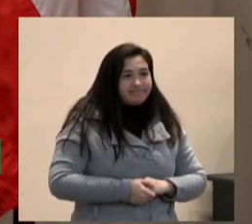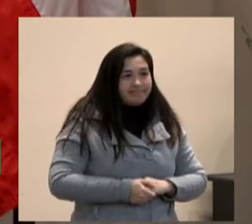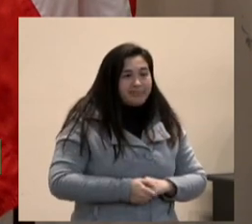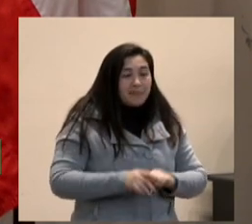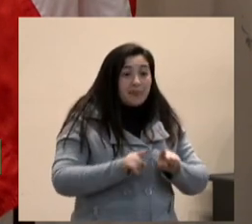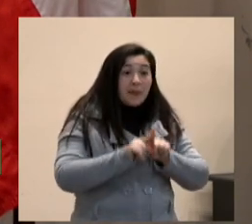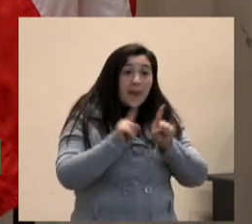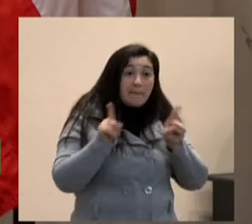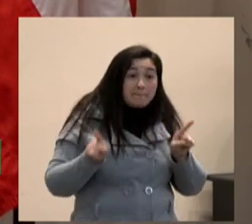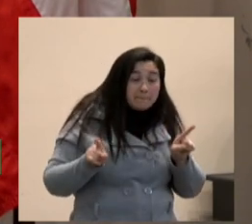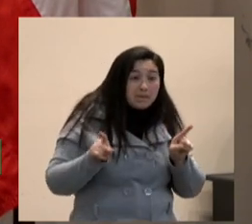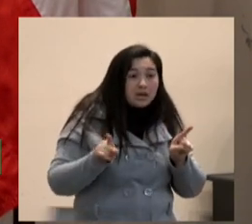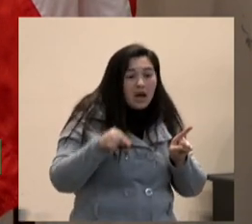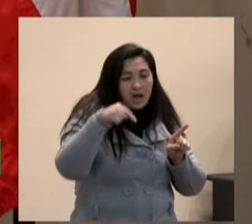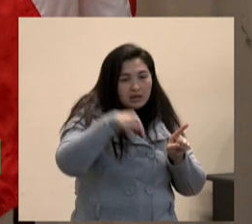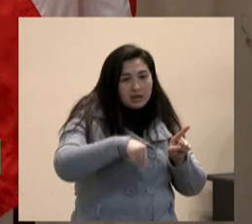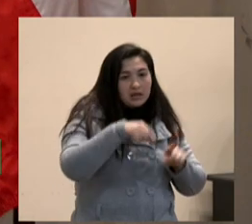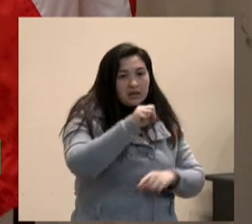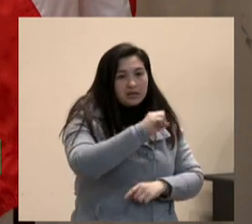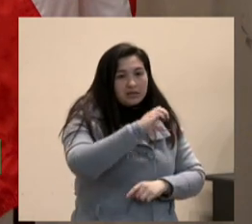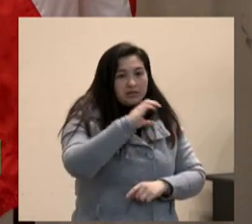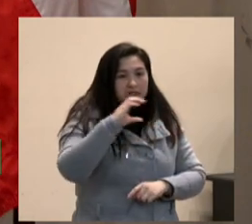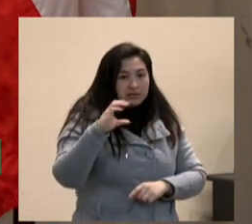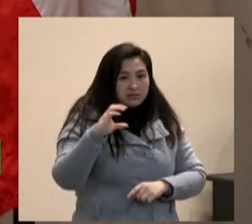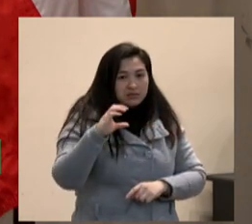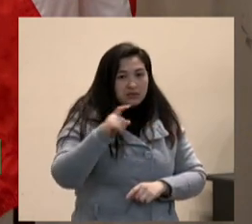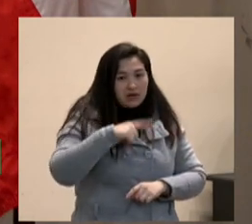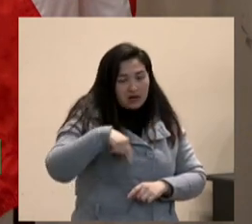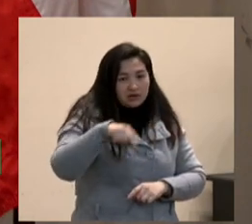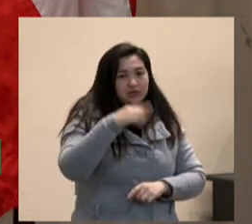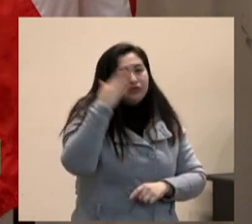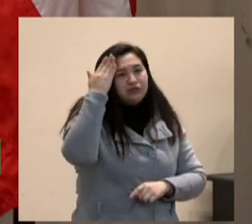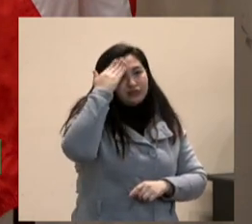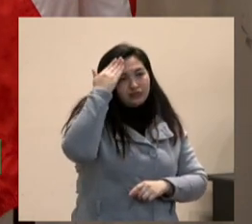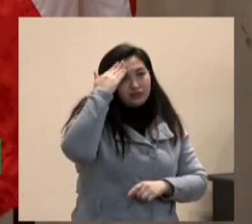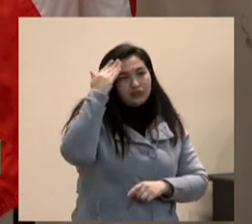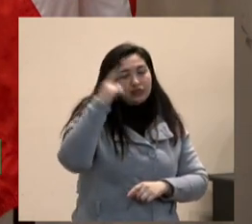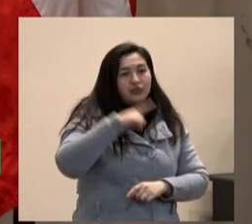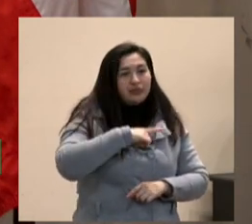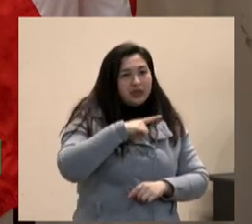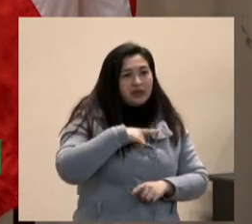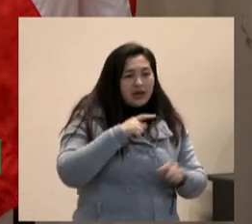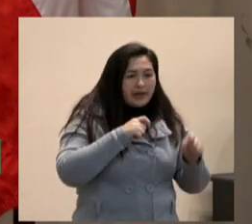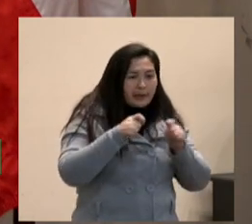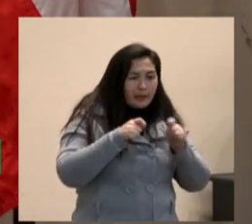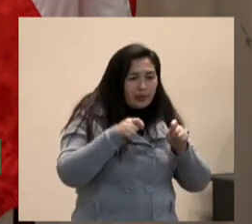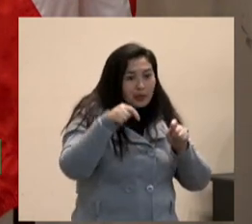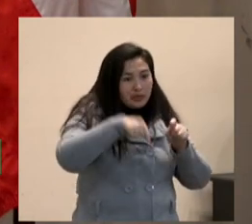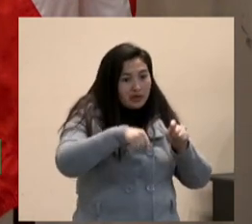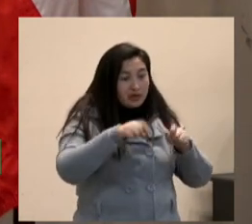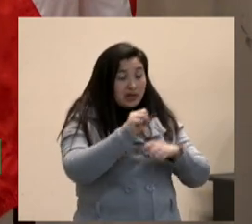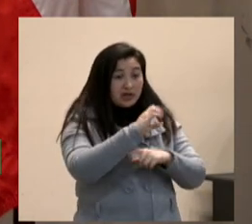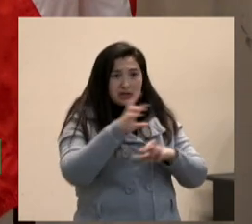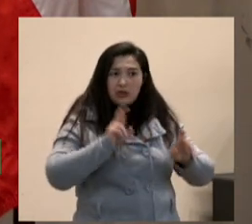Mas essa situação aqui em Santa Catarina, que a gente, né, um estado que tem aí uma economia pungente, etc.,